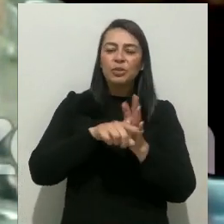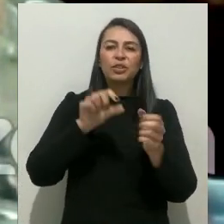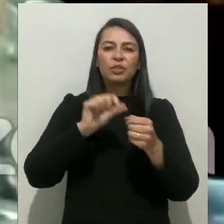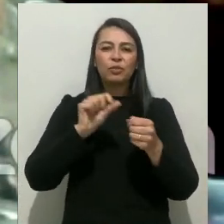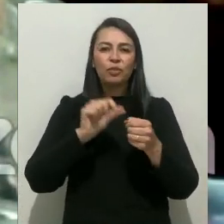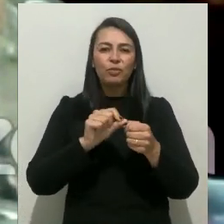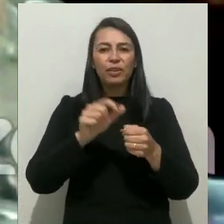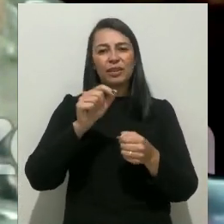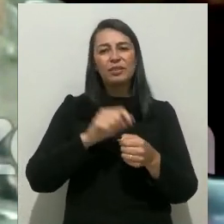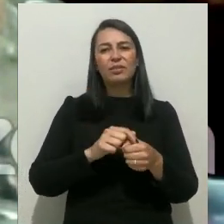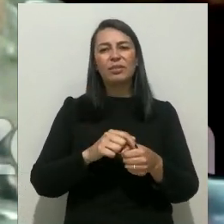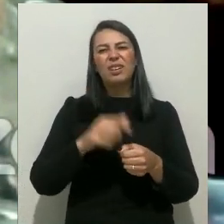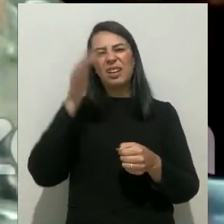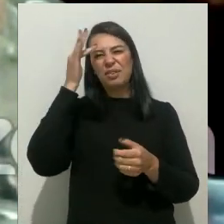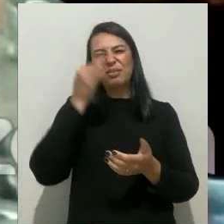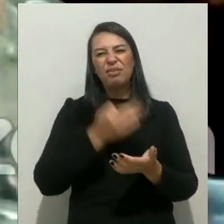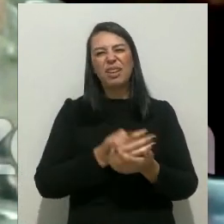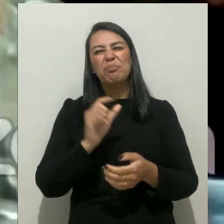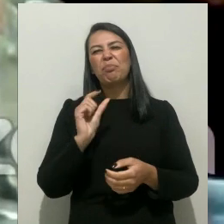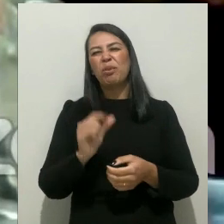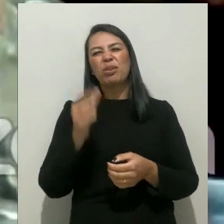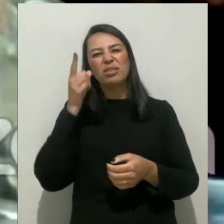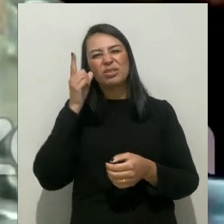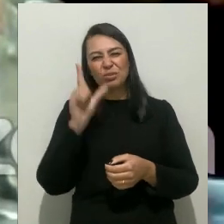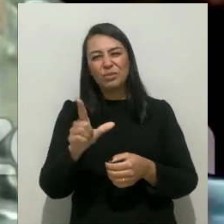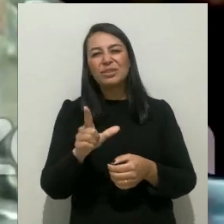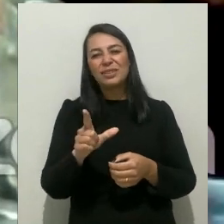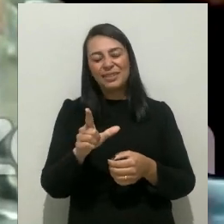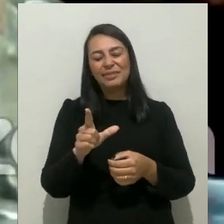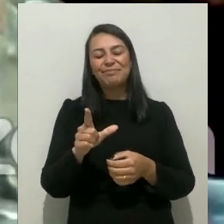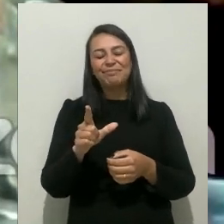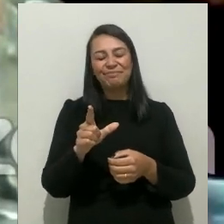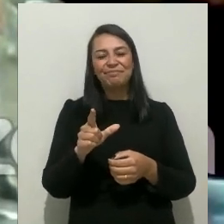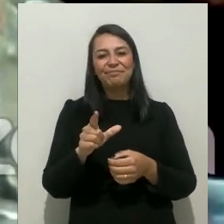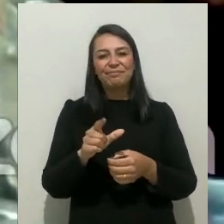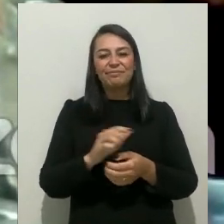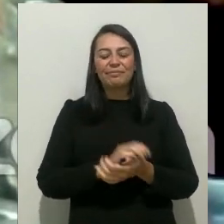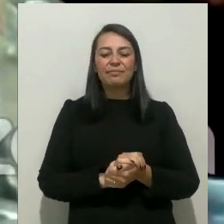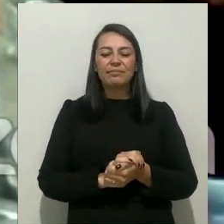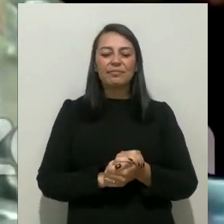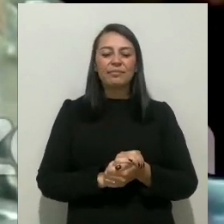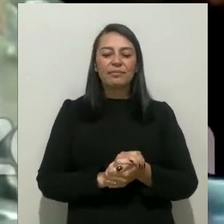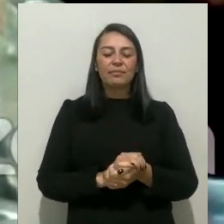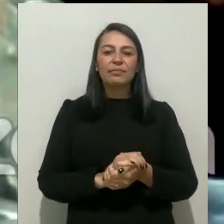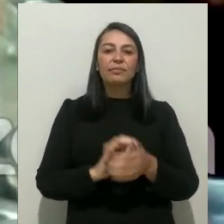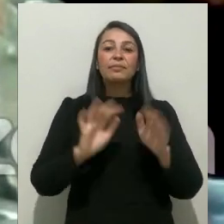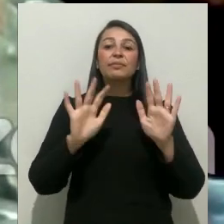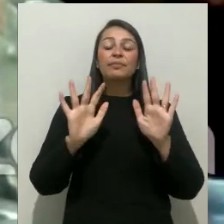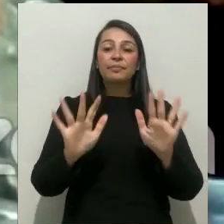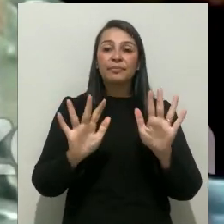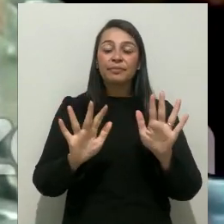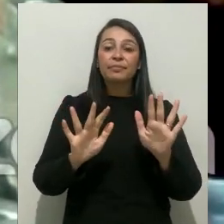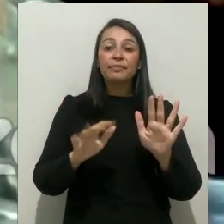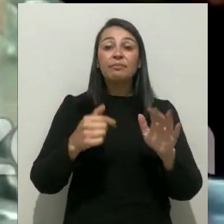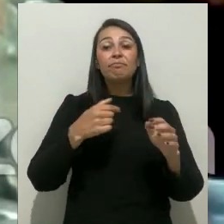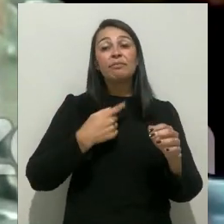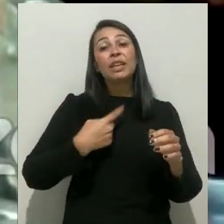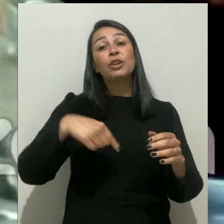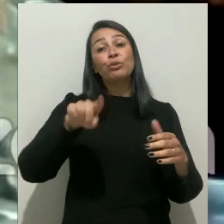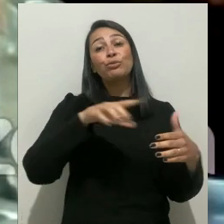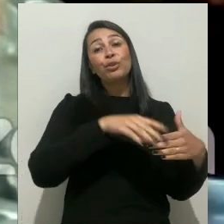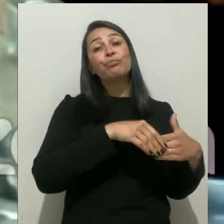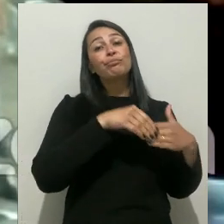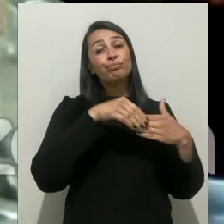efetuadas, pouca fé tinha de melhor resultado ser colhido dessa feita. Sem embargo, deixo-me conduzir por